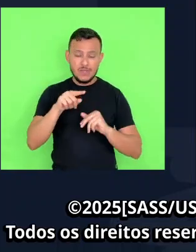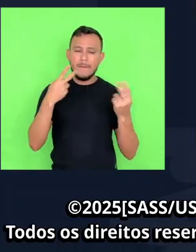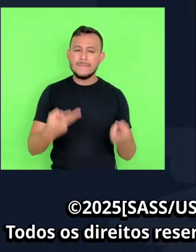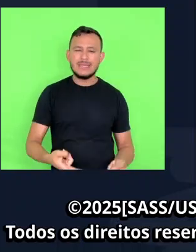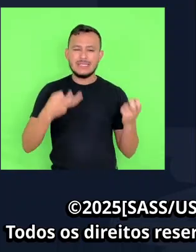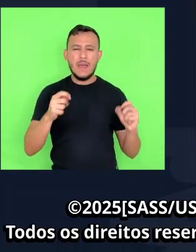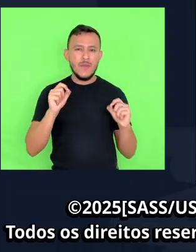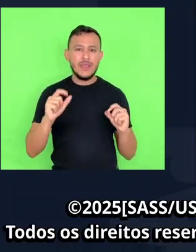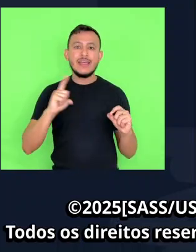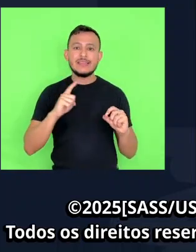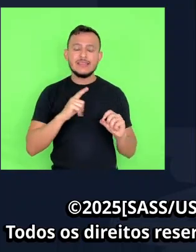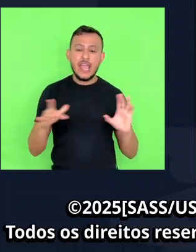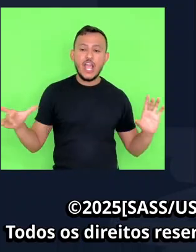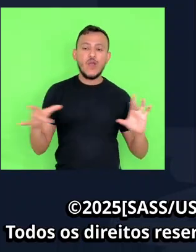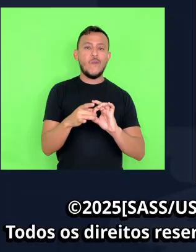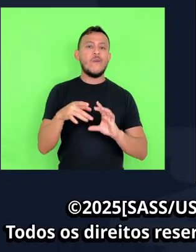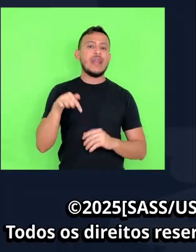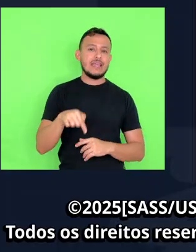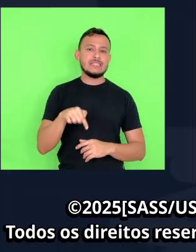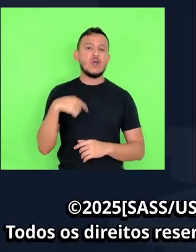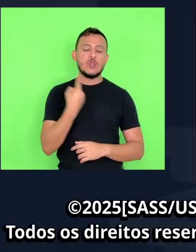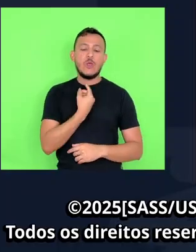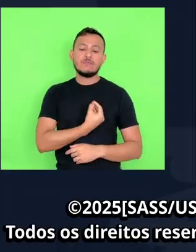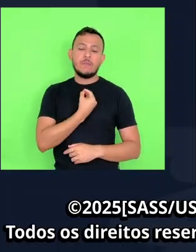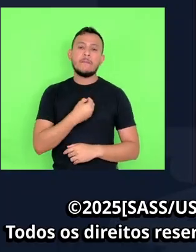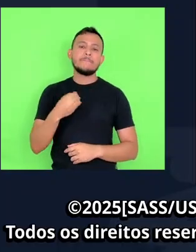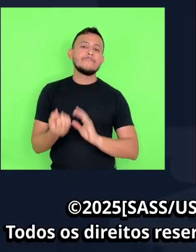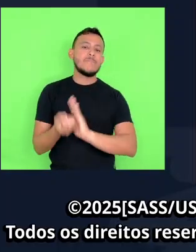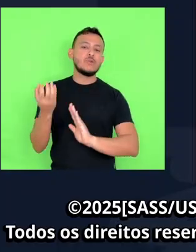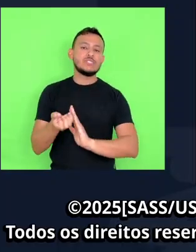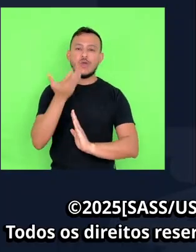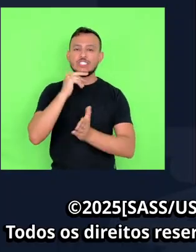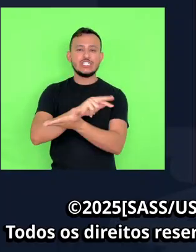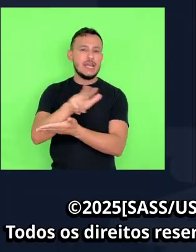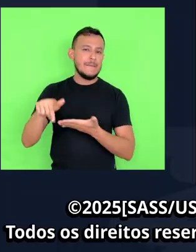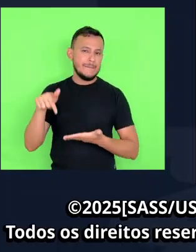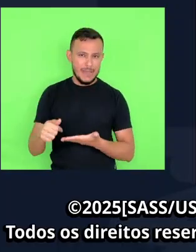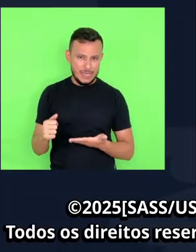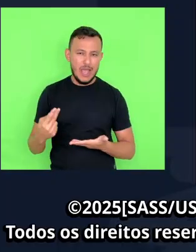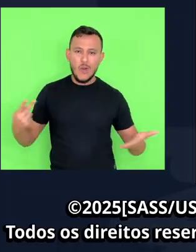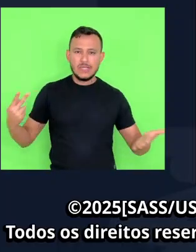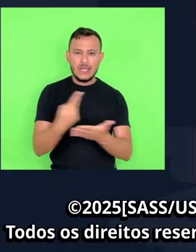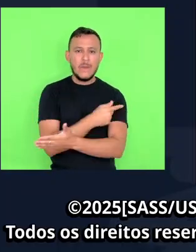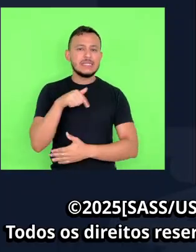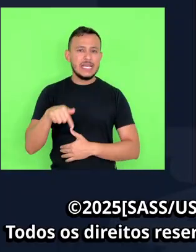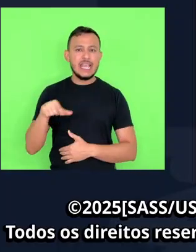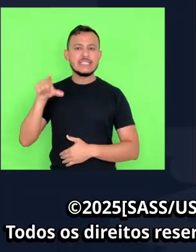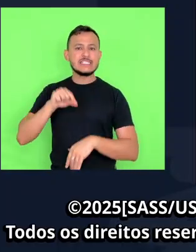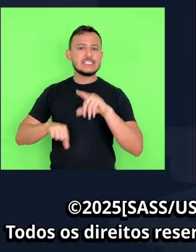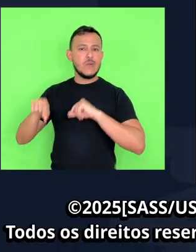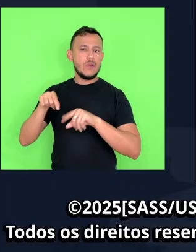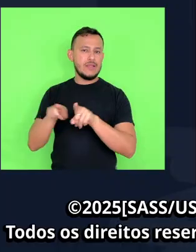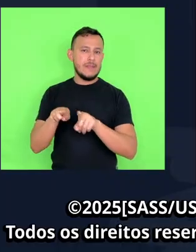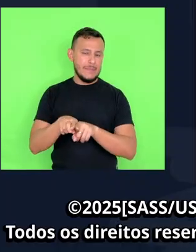vejam as interconexões da nossa produção de alimentos, as consequências das nossas escolhas, em